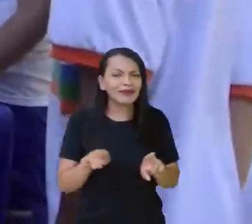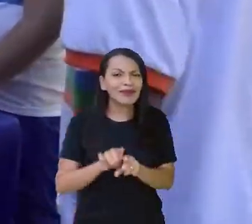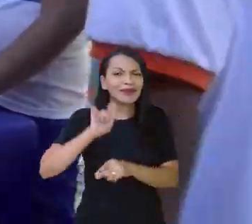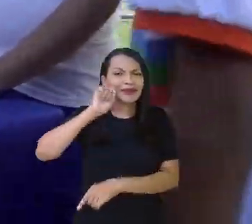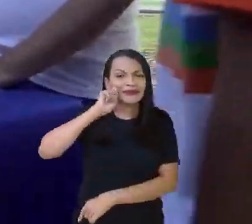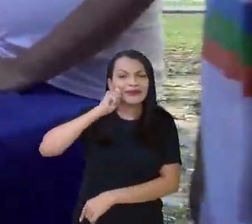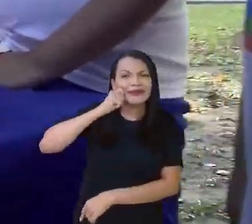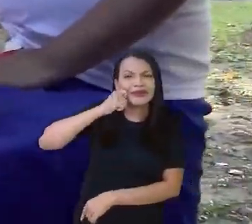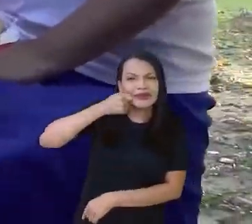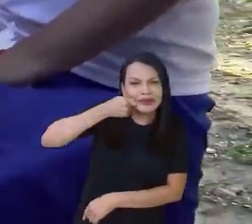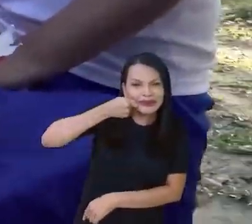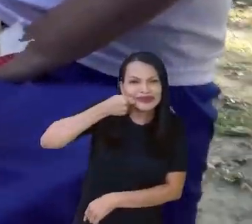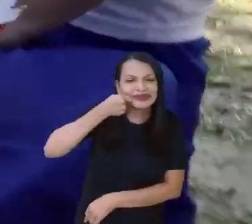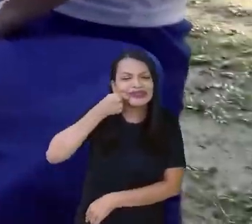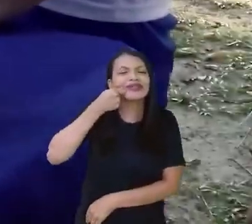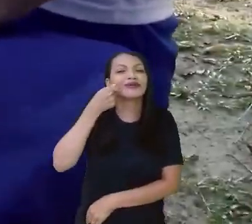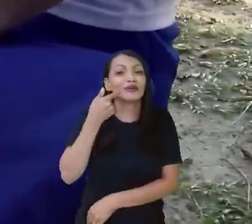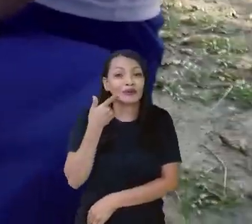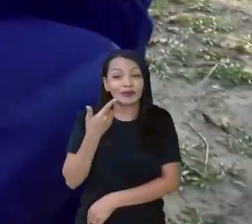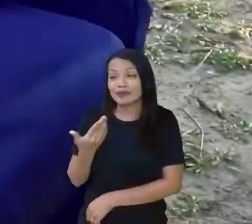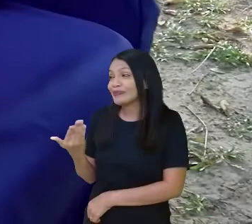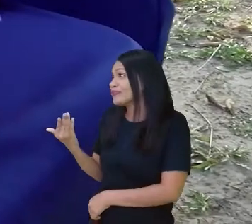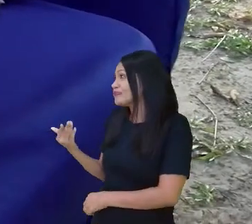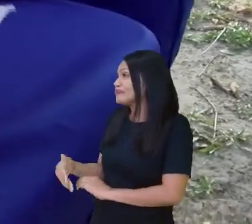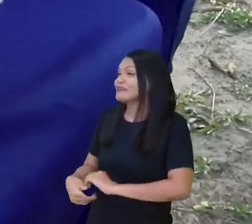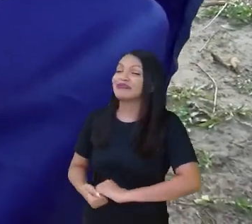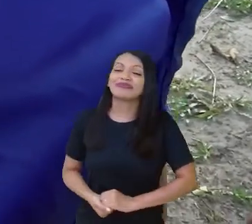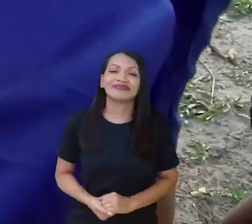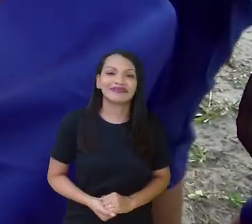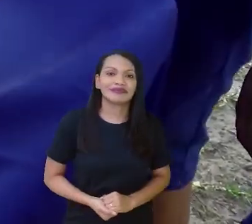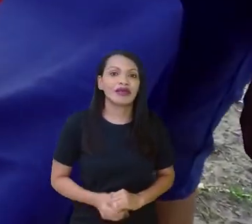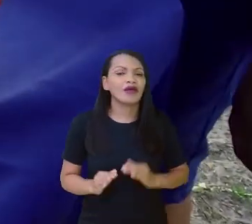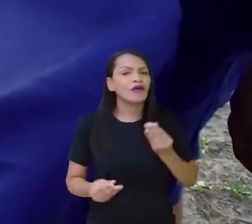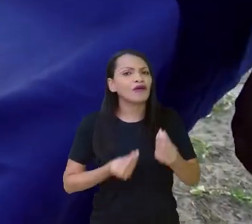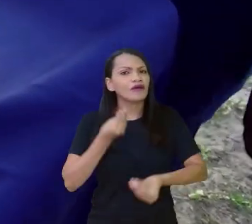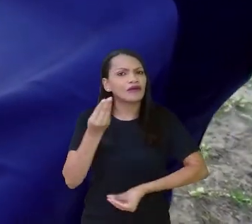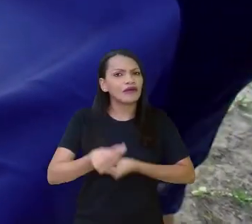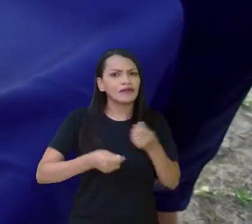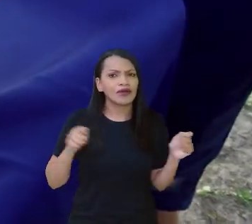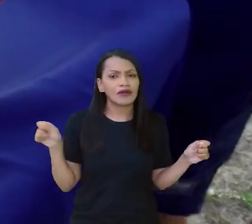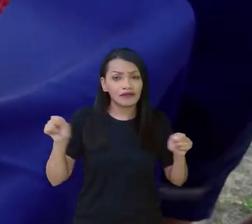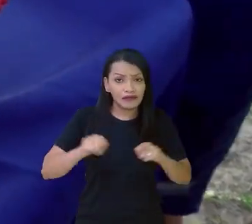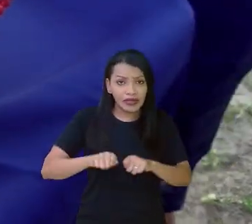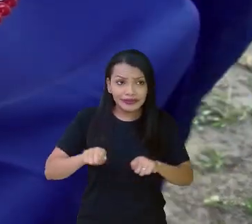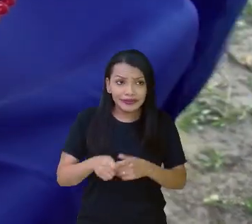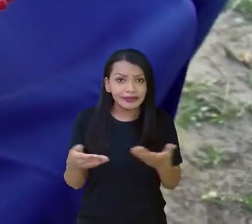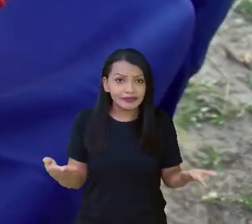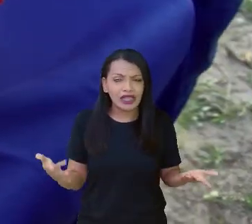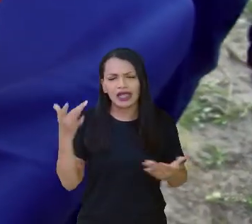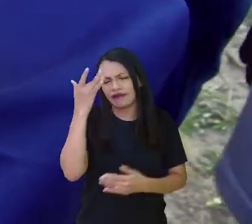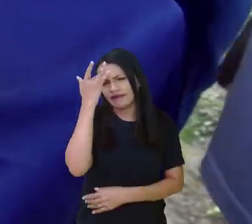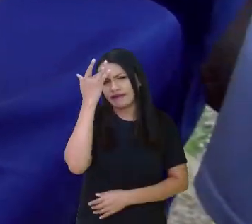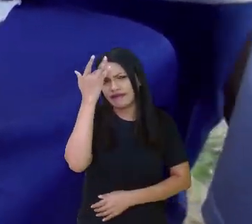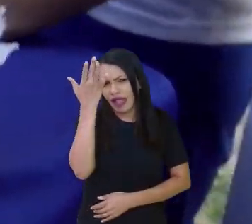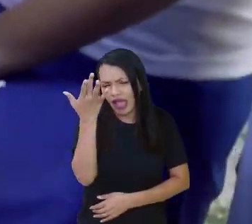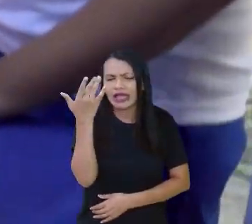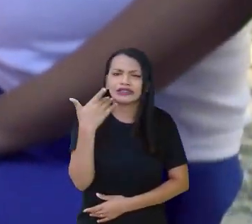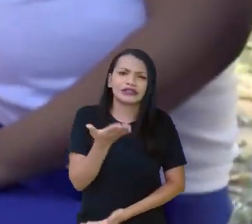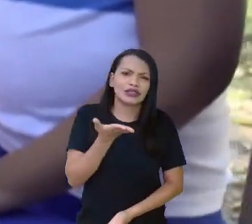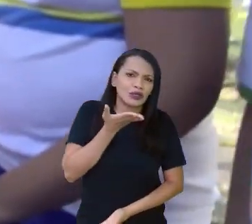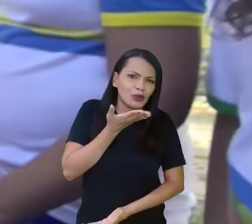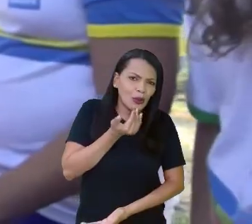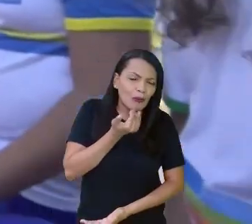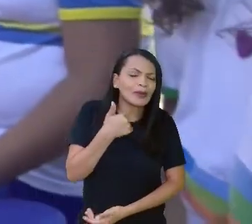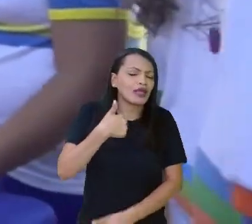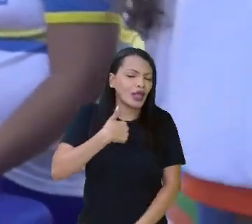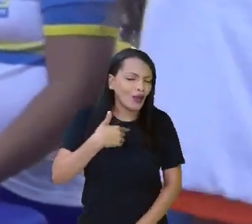em bisnagas. Como a gente vai fazer, Mini Tule? Muito fácil. De comida,